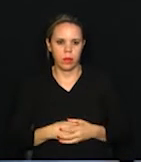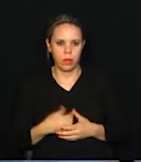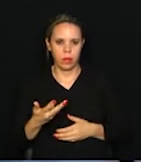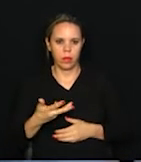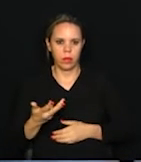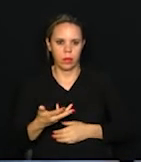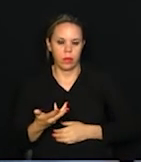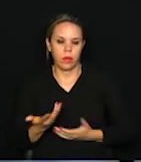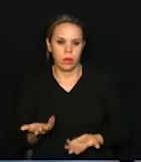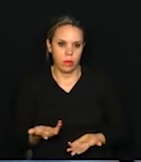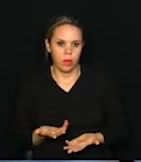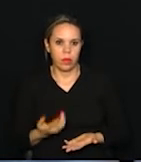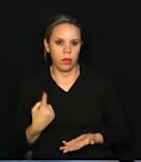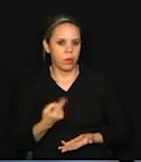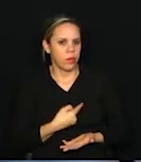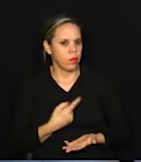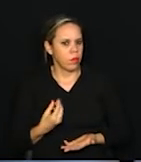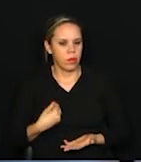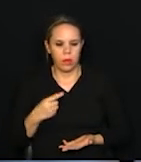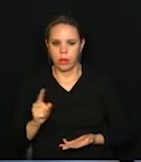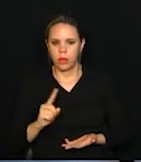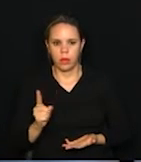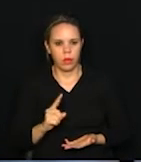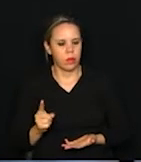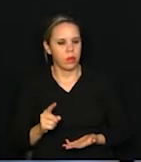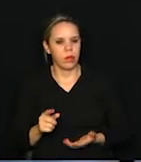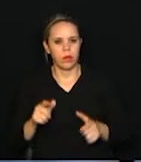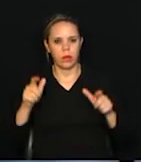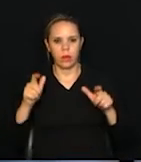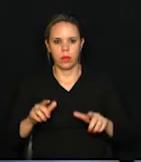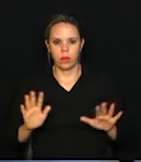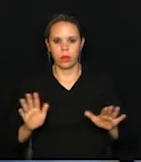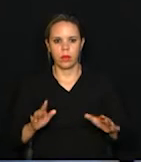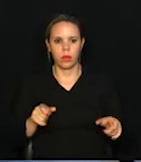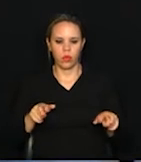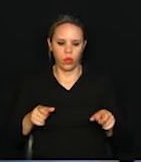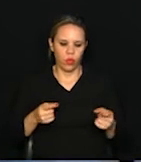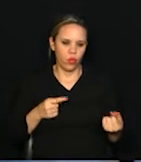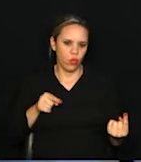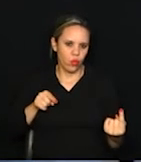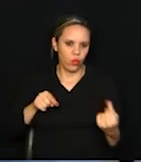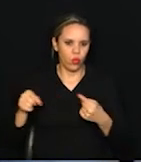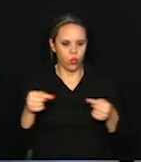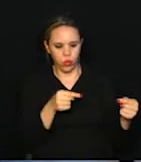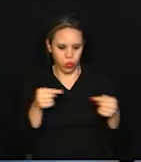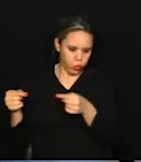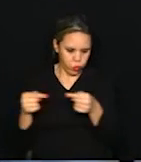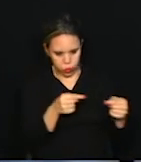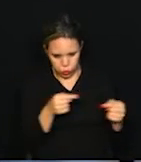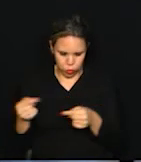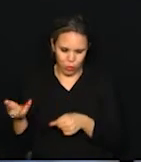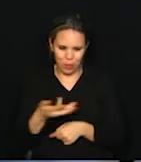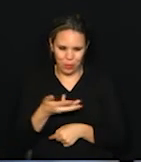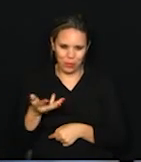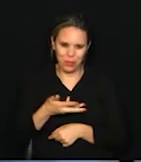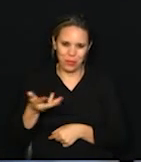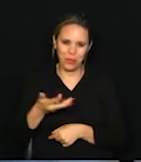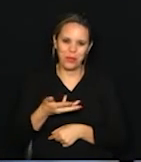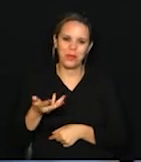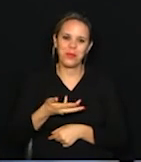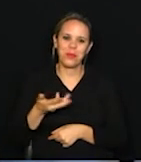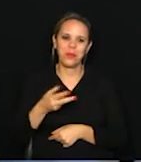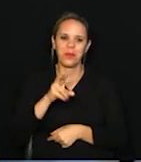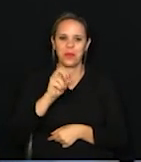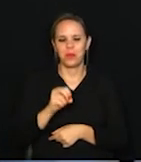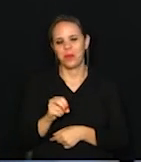velocidade. Ou seja, nós não estamos num autorama, nós não estamos num pátio de Fórmula 1, onde você tem que ir a